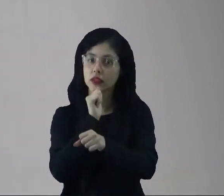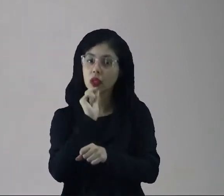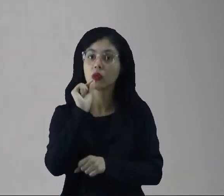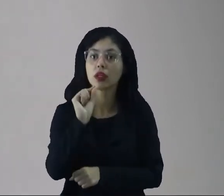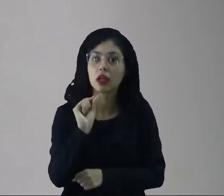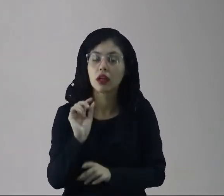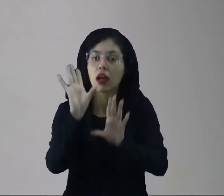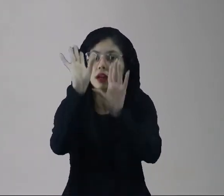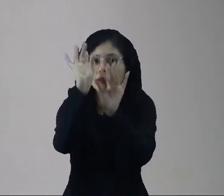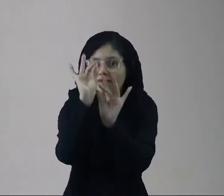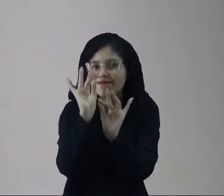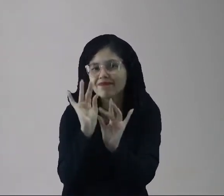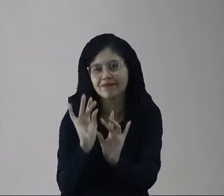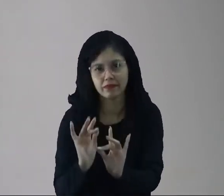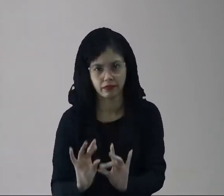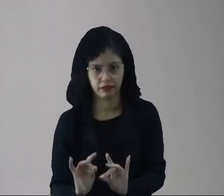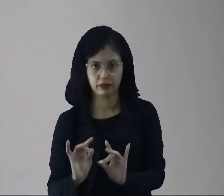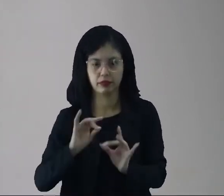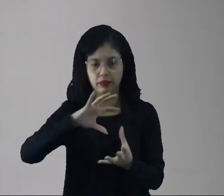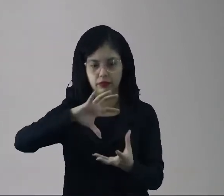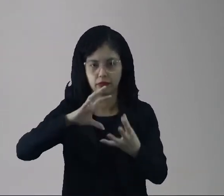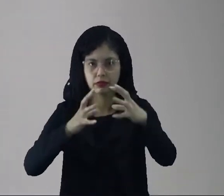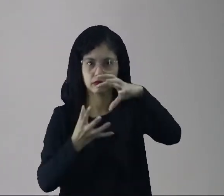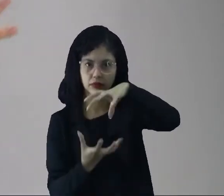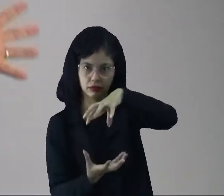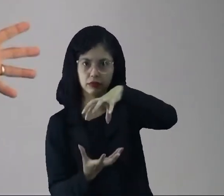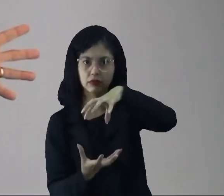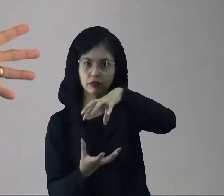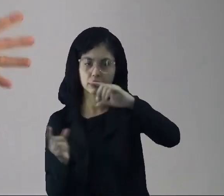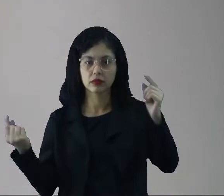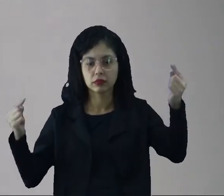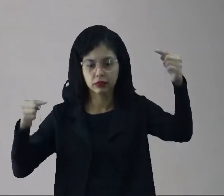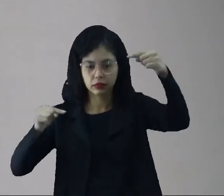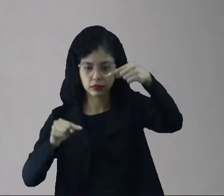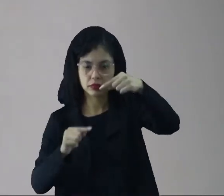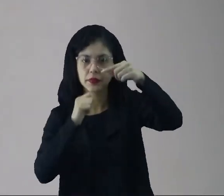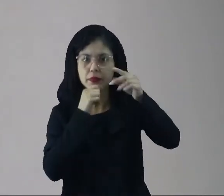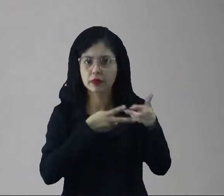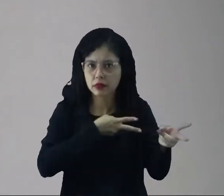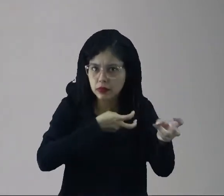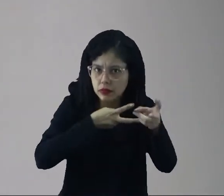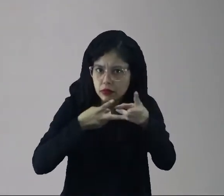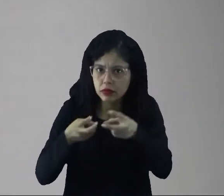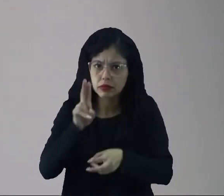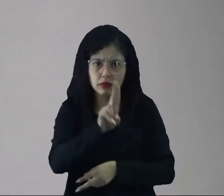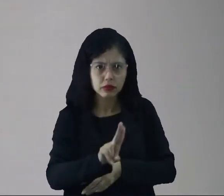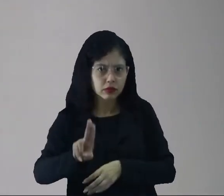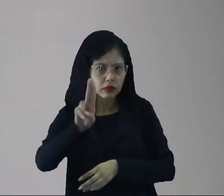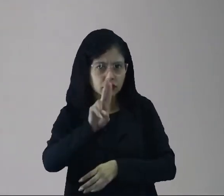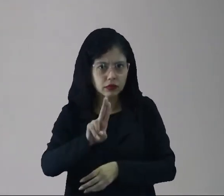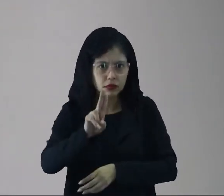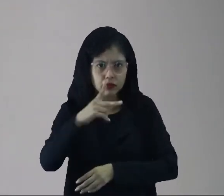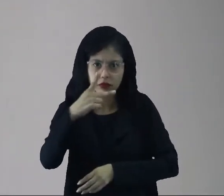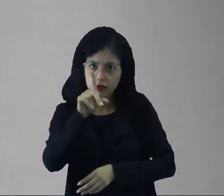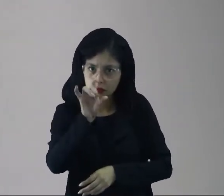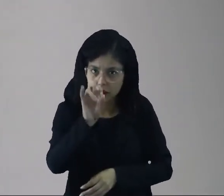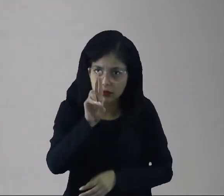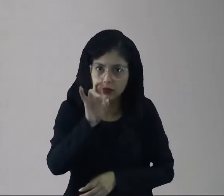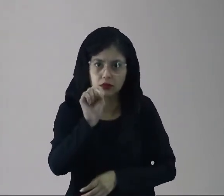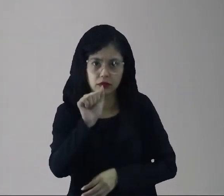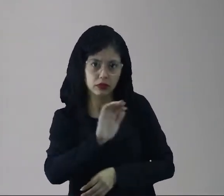identificar as áreas que são polares e aquilo que está próximo dela. Então, a perspectiva usada aí é a partir dos